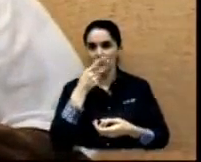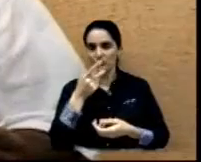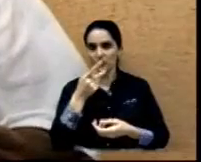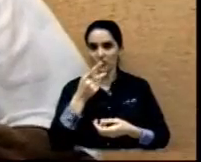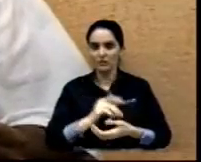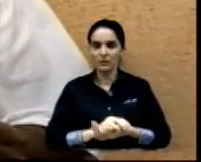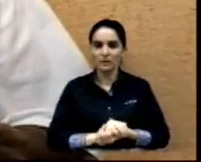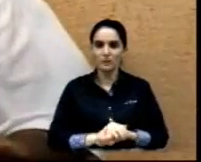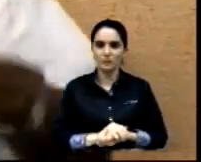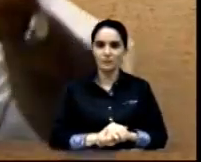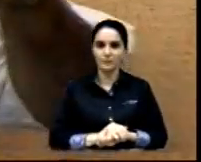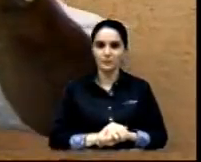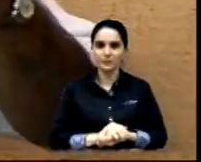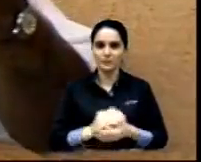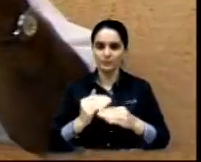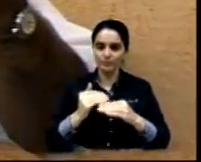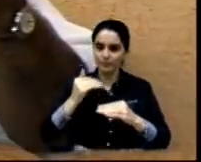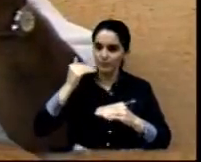encarecimento de